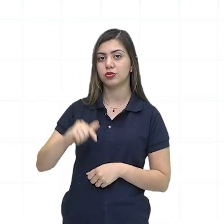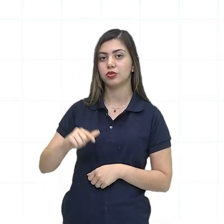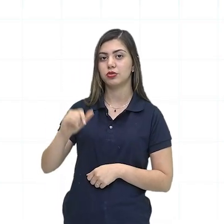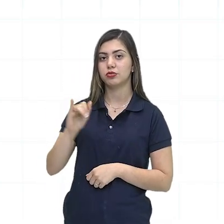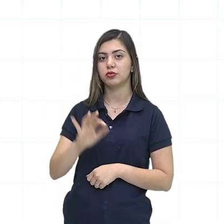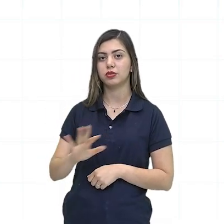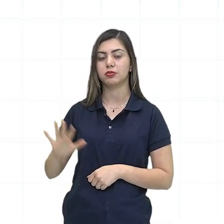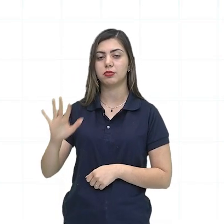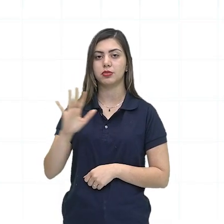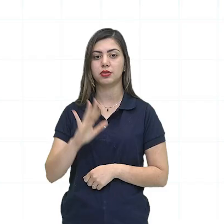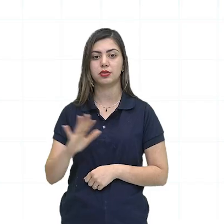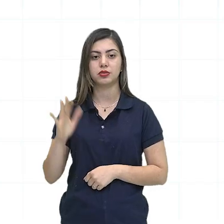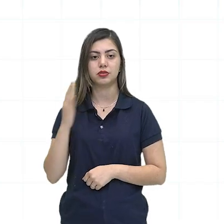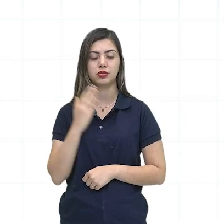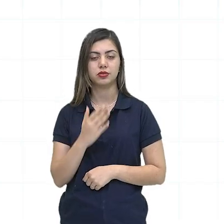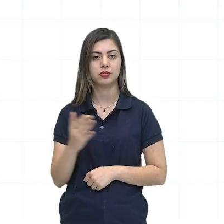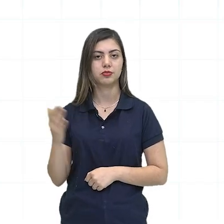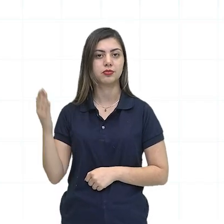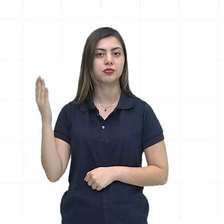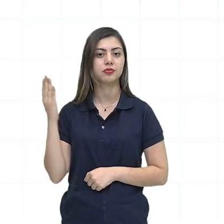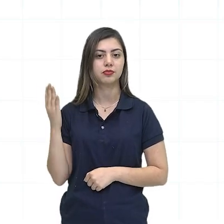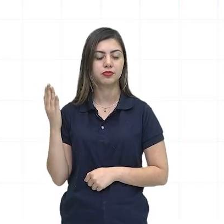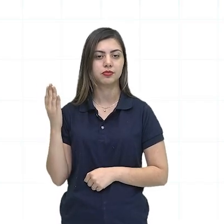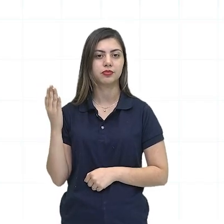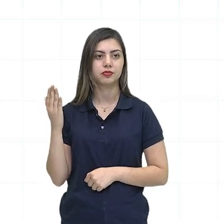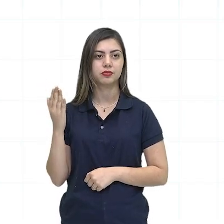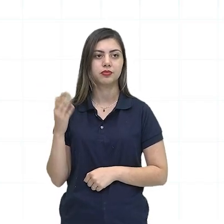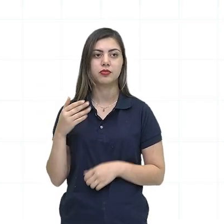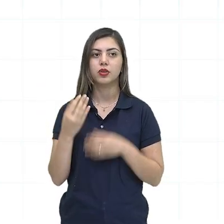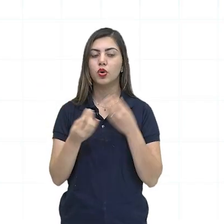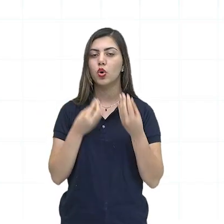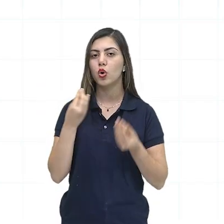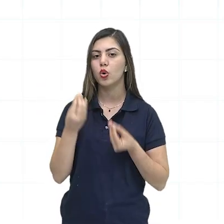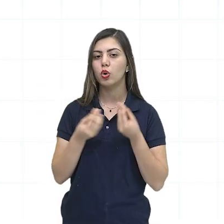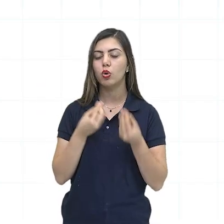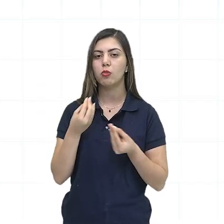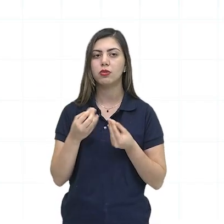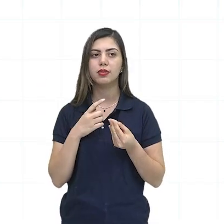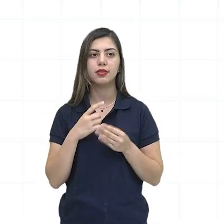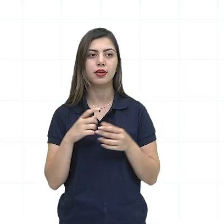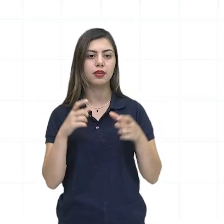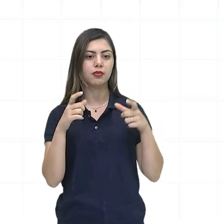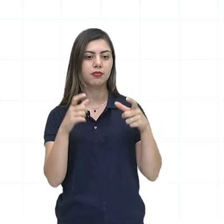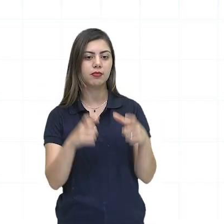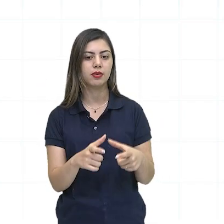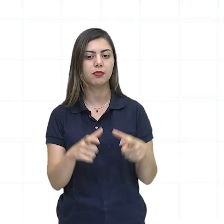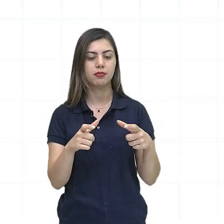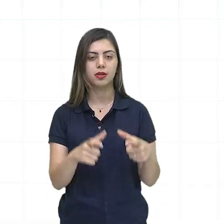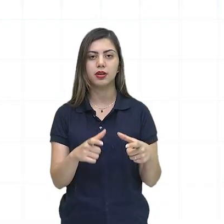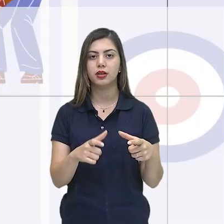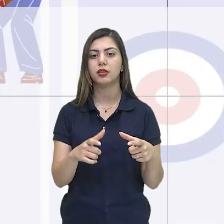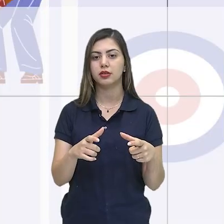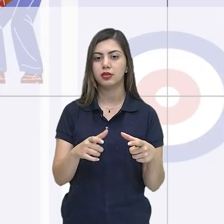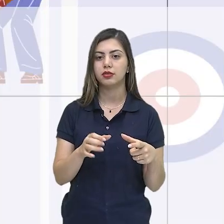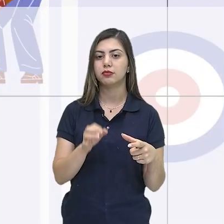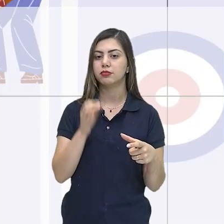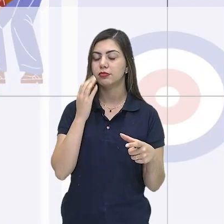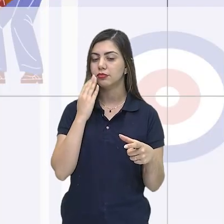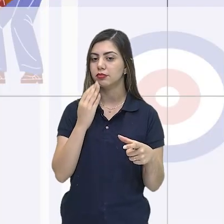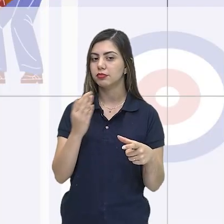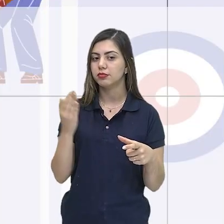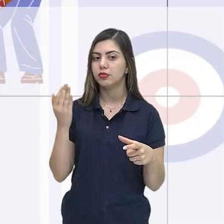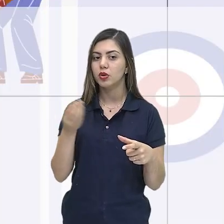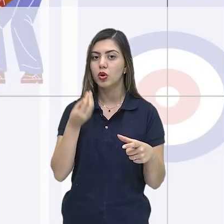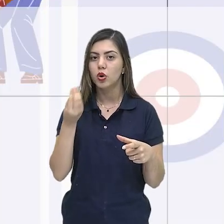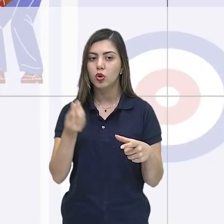imagem. Vem mostrando para vocês a dinâmica, né, do lançamento da pedra, da ação aí dos nossos